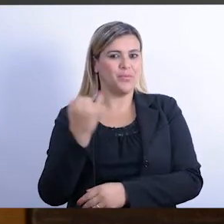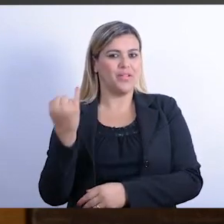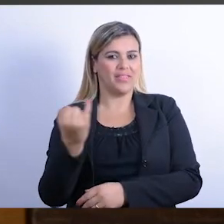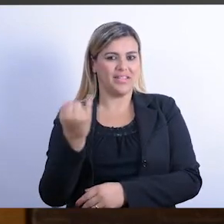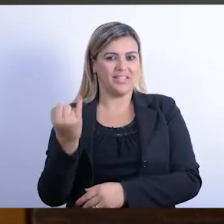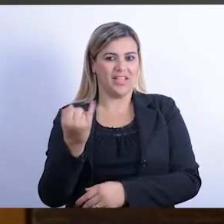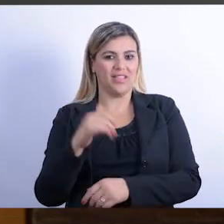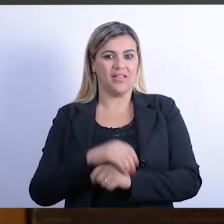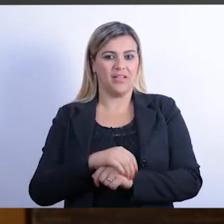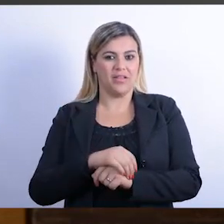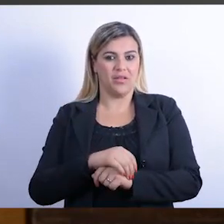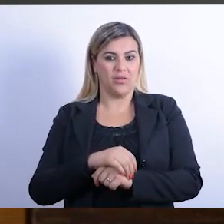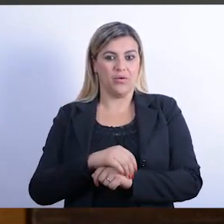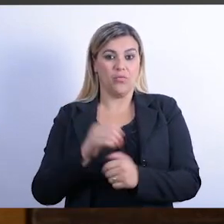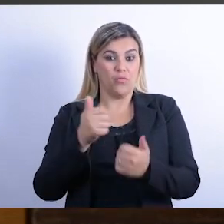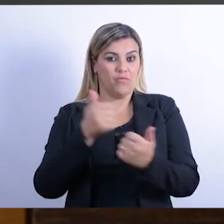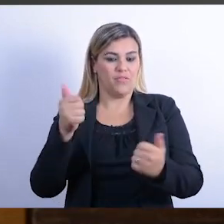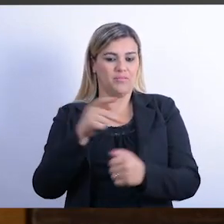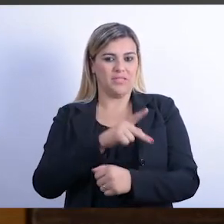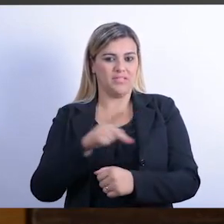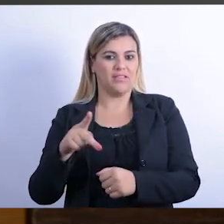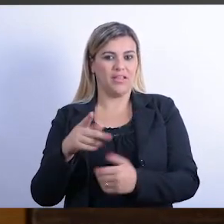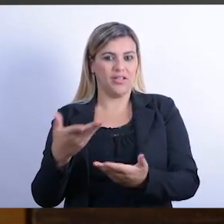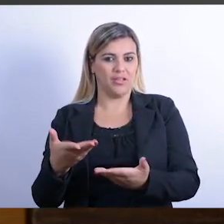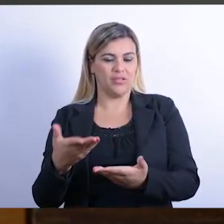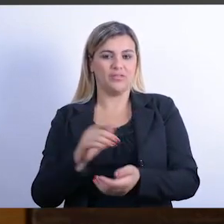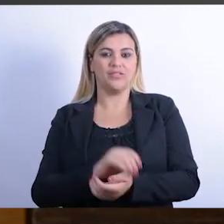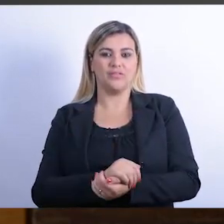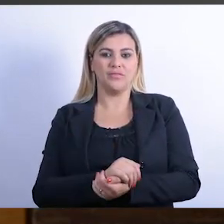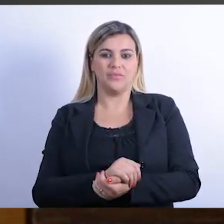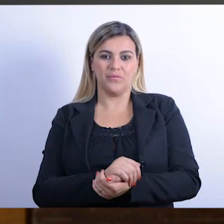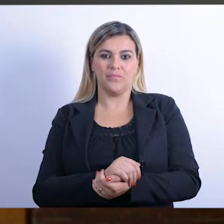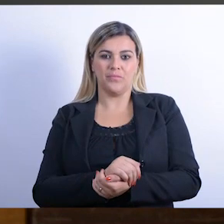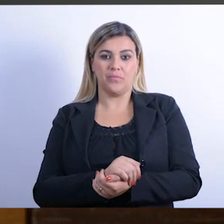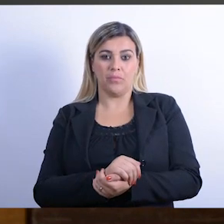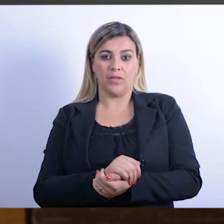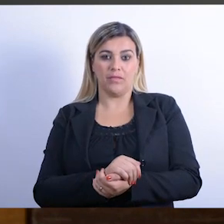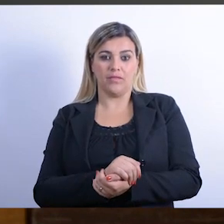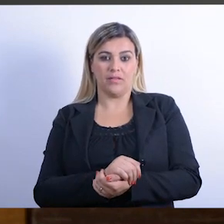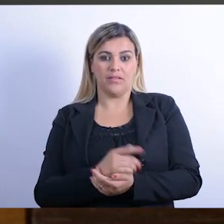acontecimentos incríveis. Inclusive, quem foi o paraninfo foi um dos 3